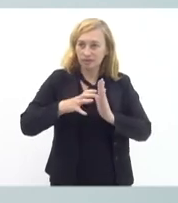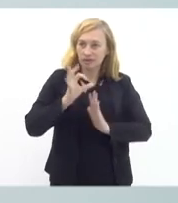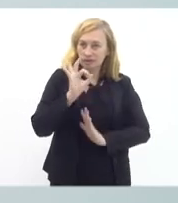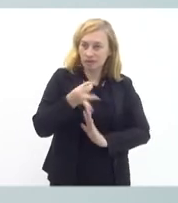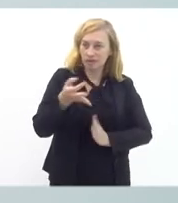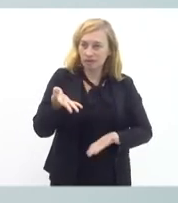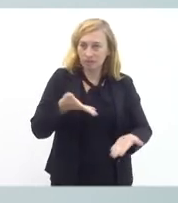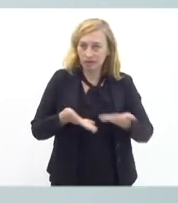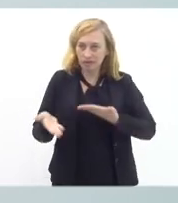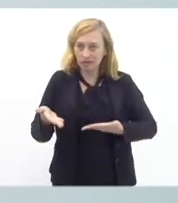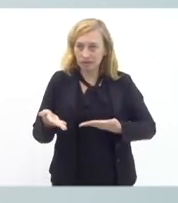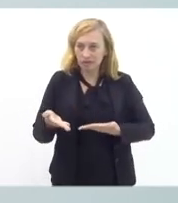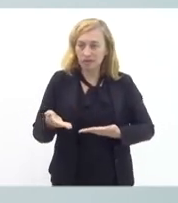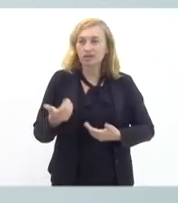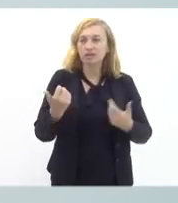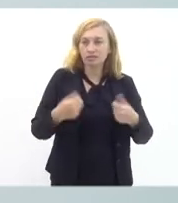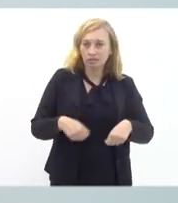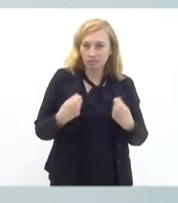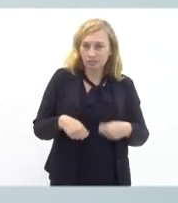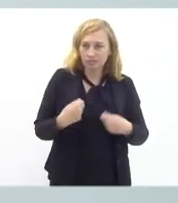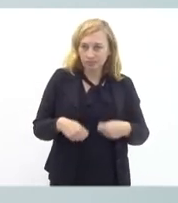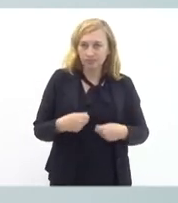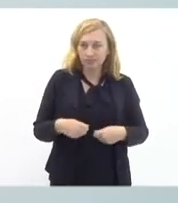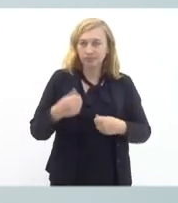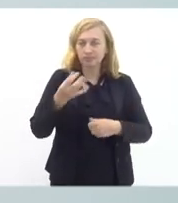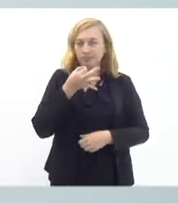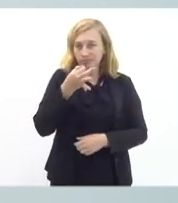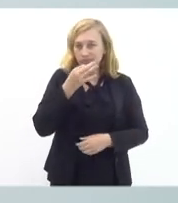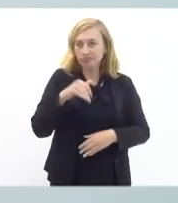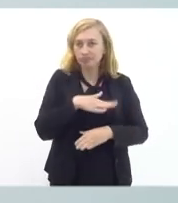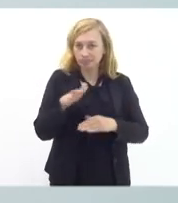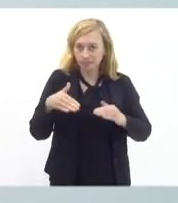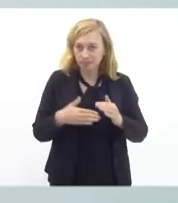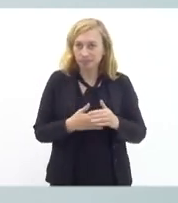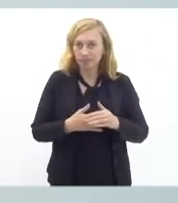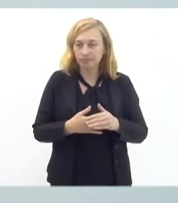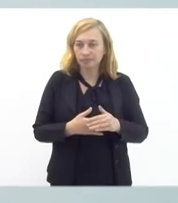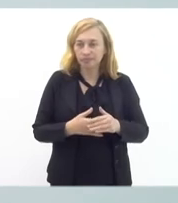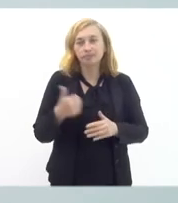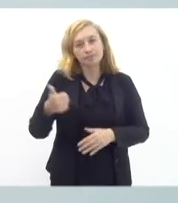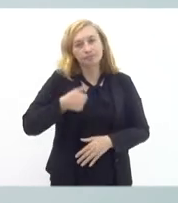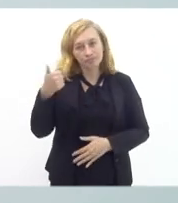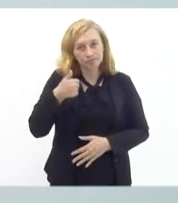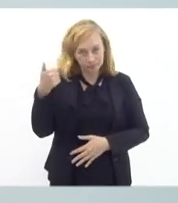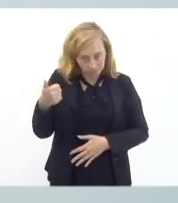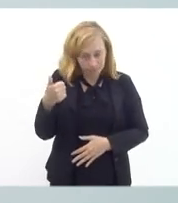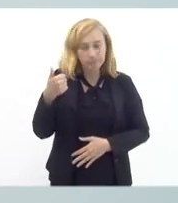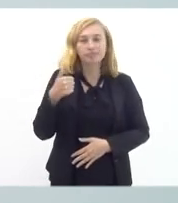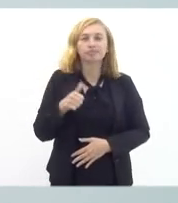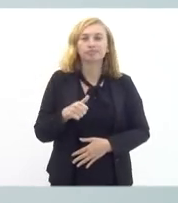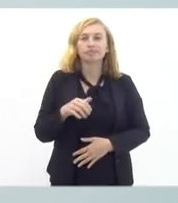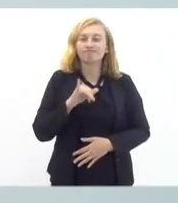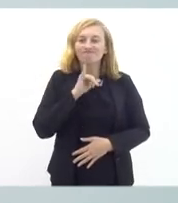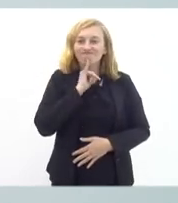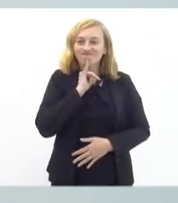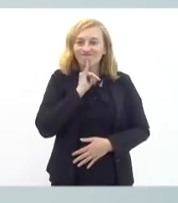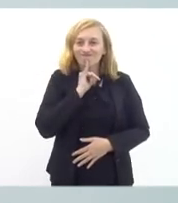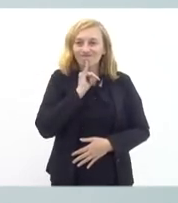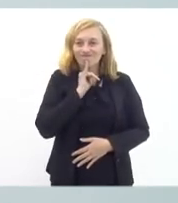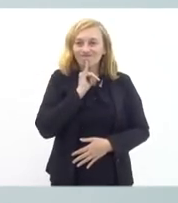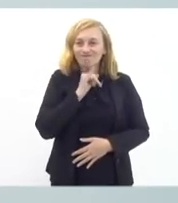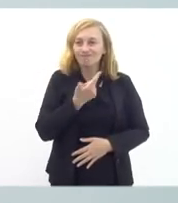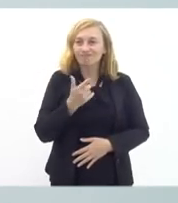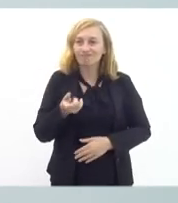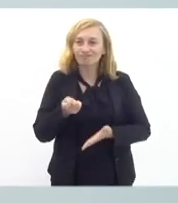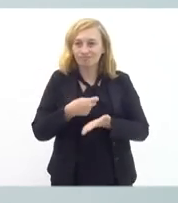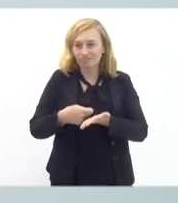participativo. A gente precisa da opinião de todos para melhorar, né? Infelizmente, eu não tenho